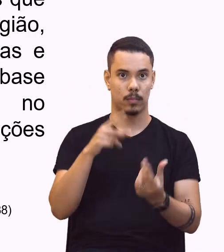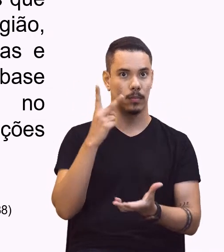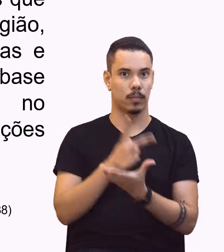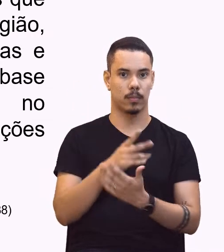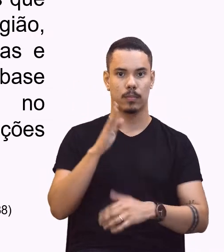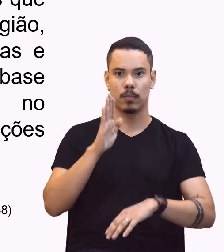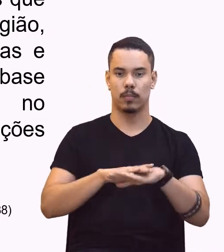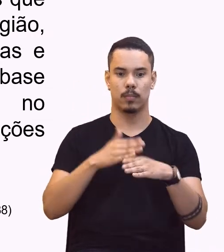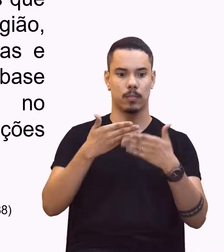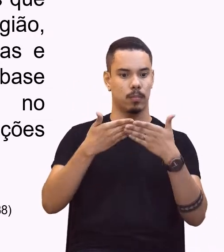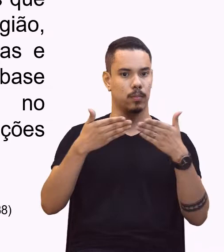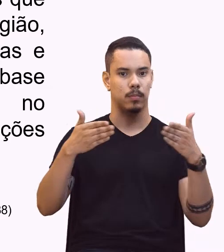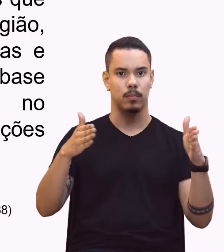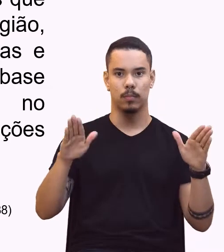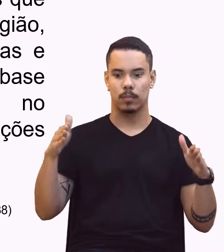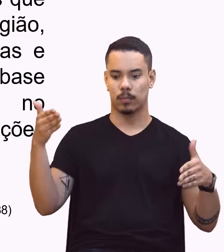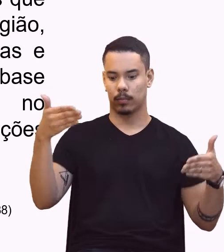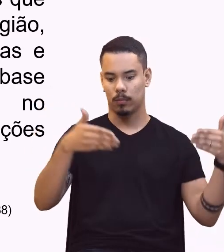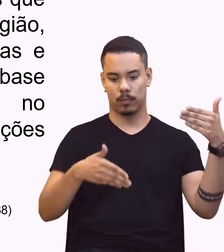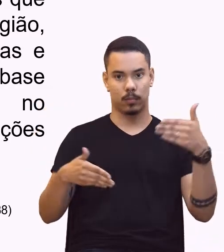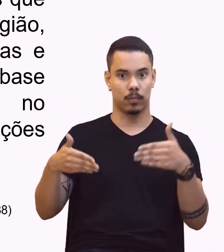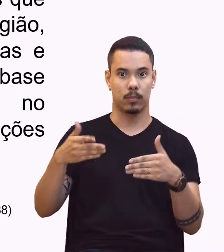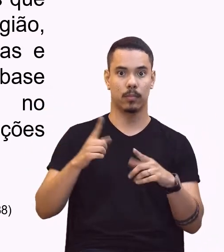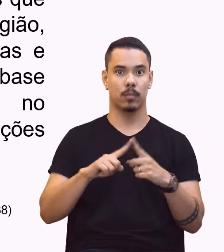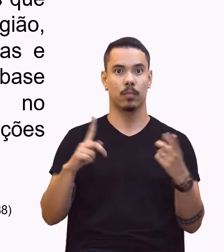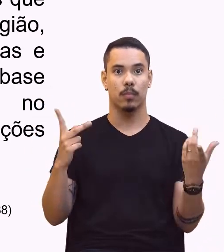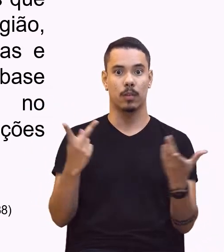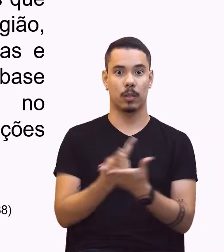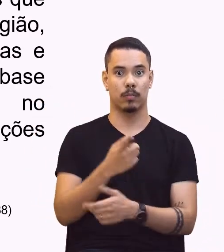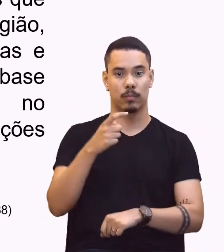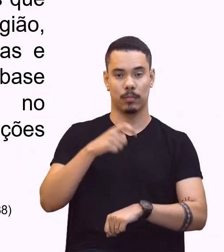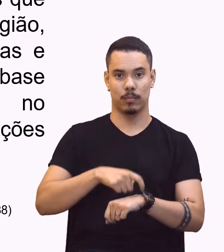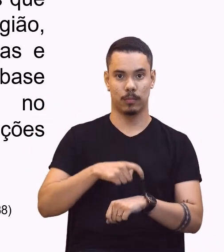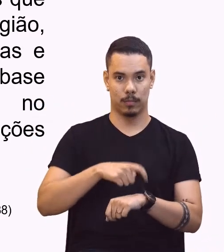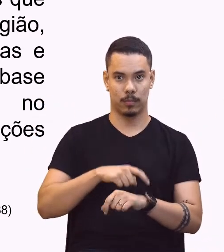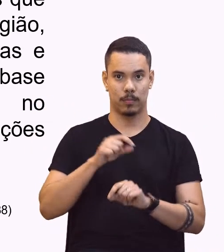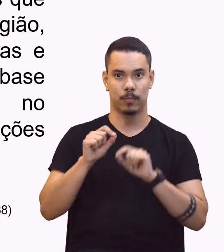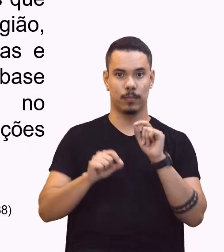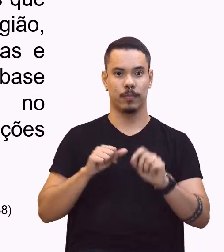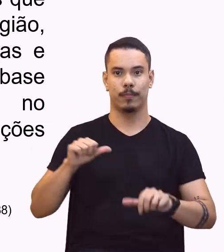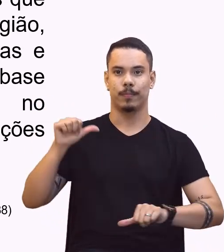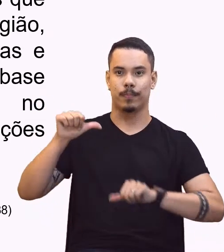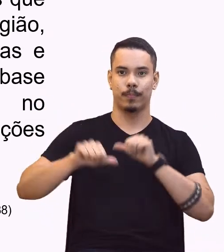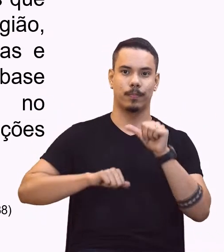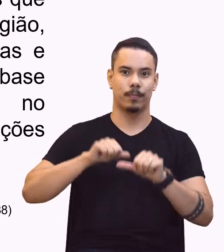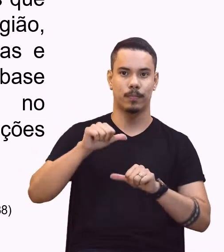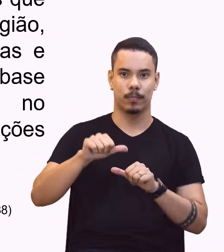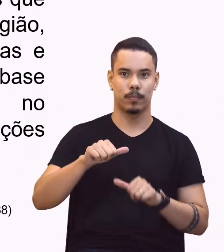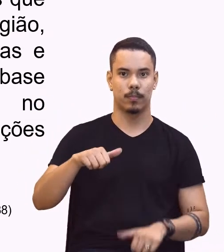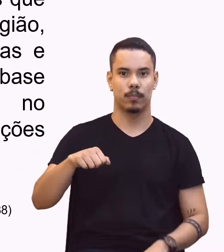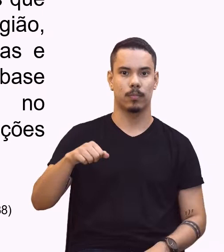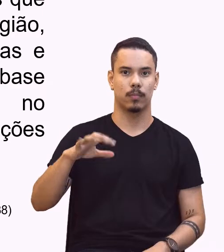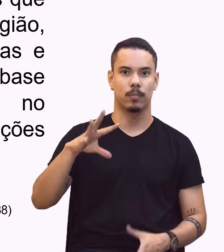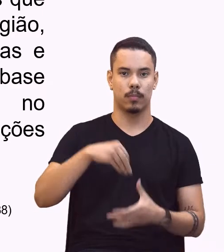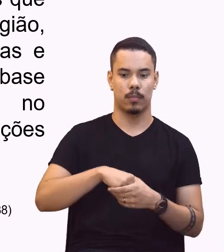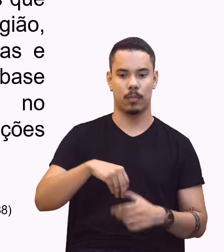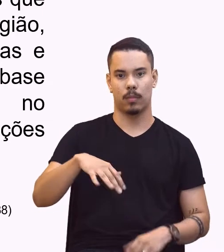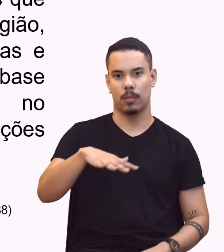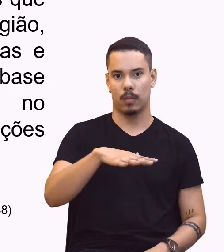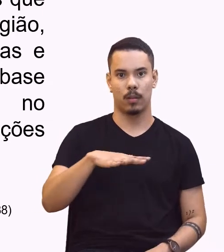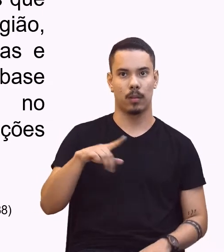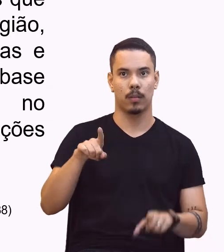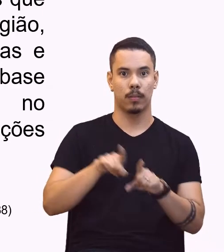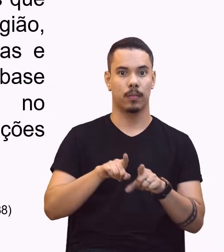aberta, que provocou, no nosso tempo, grandes transformações na religião e na concepção da